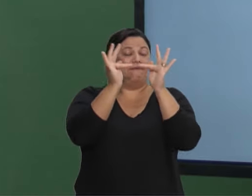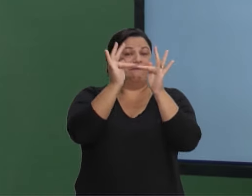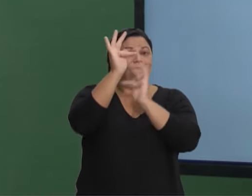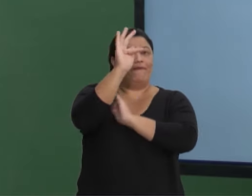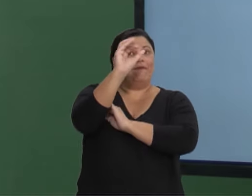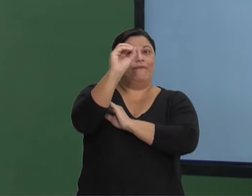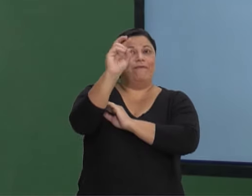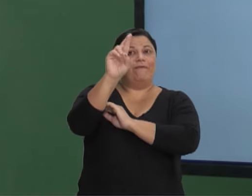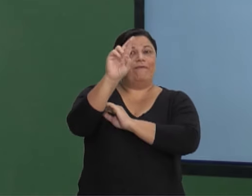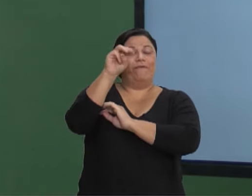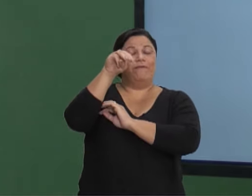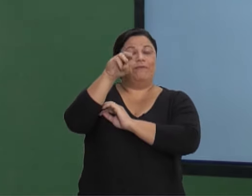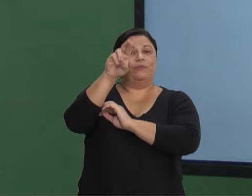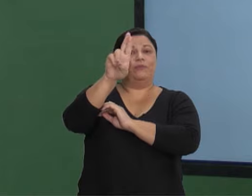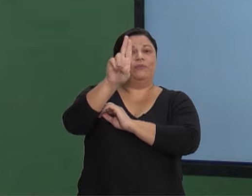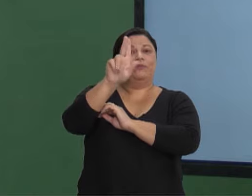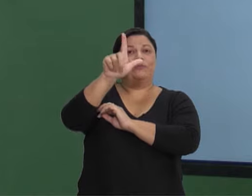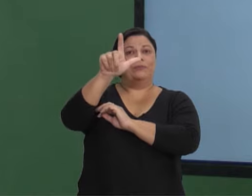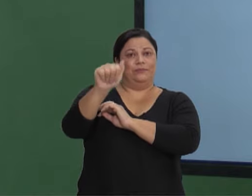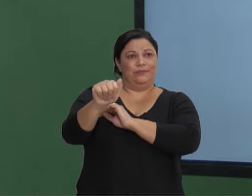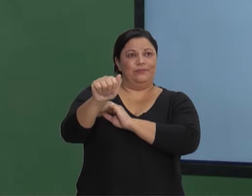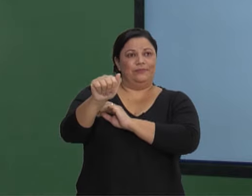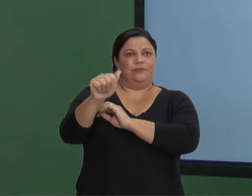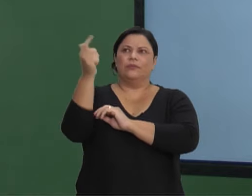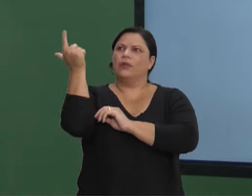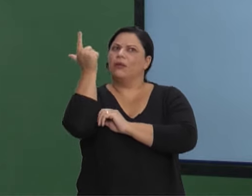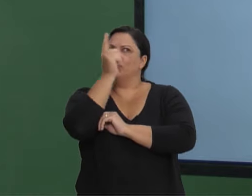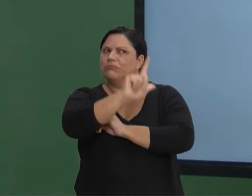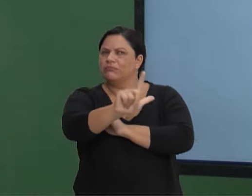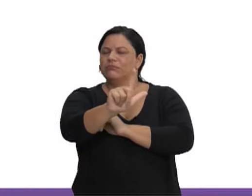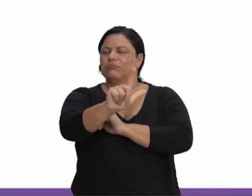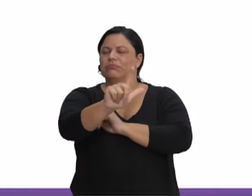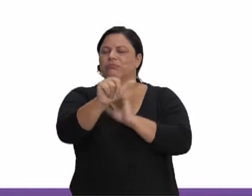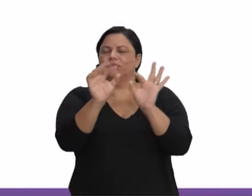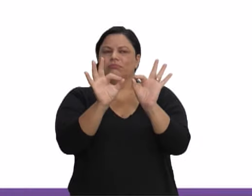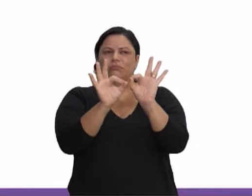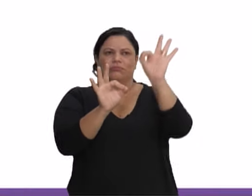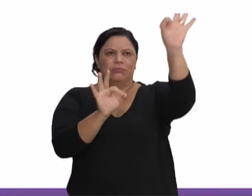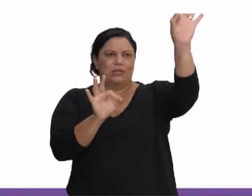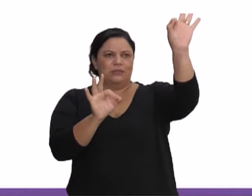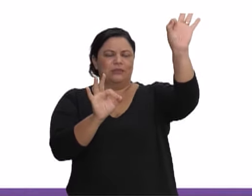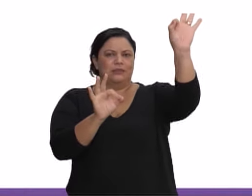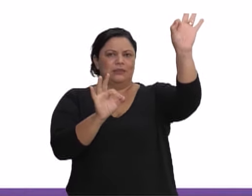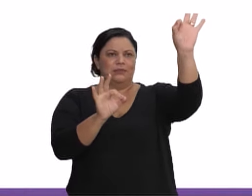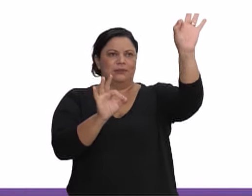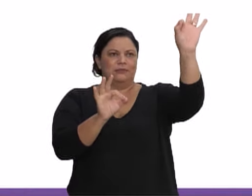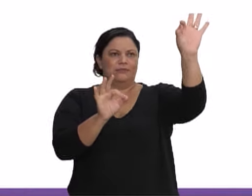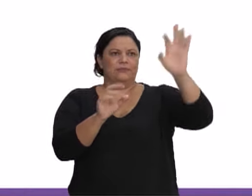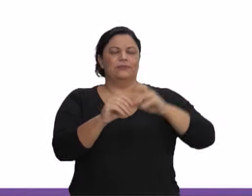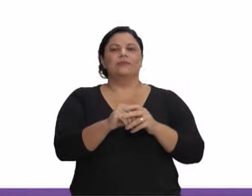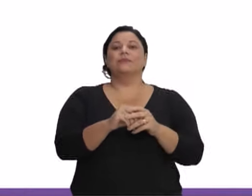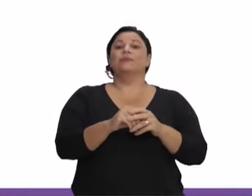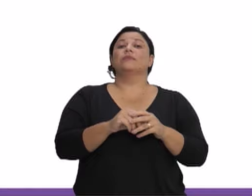ponto, eu consigo identificar a distância, utilizando somente a fórmula. Eu